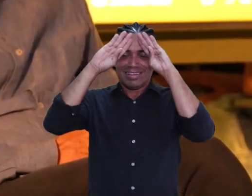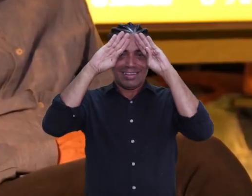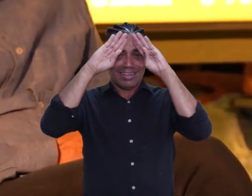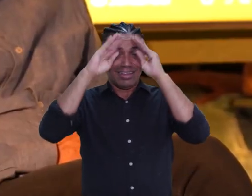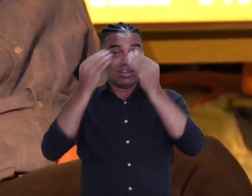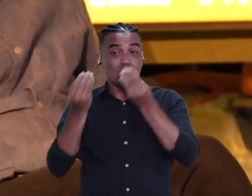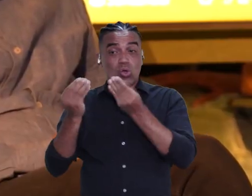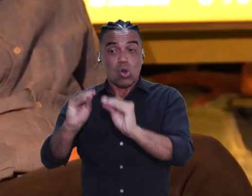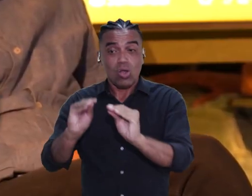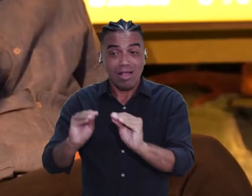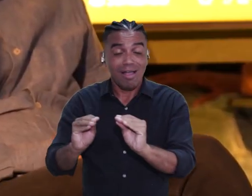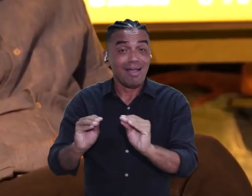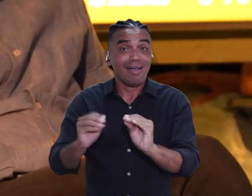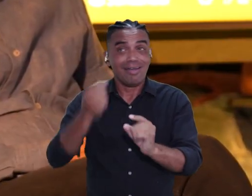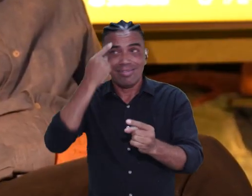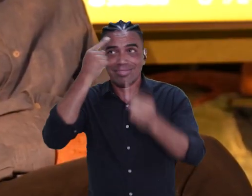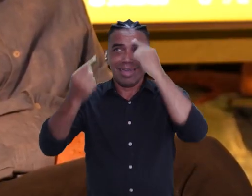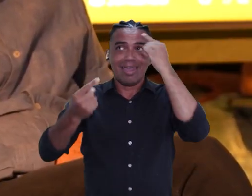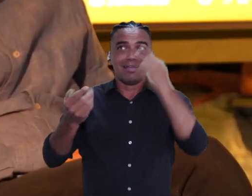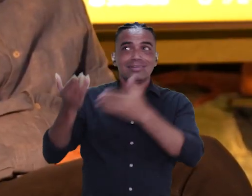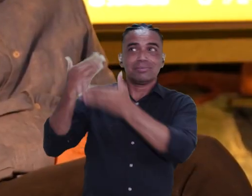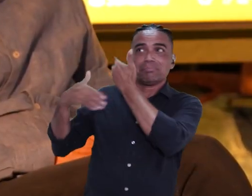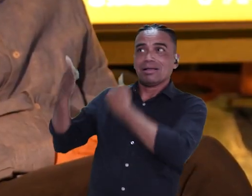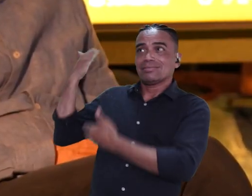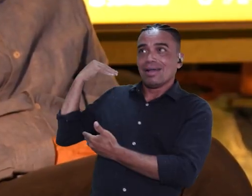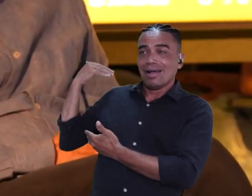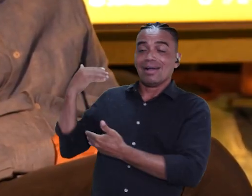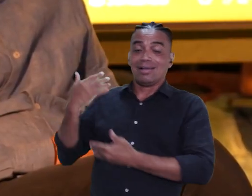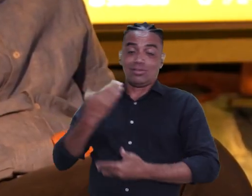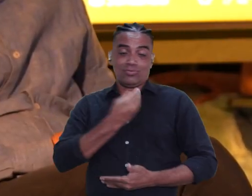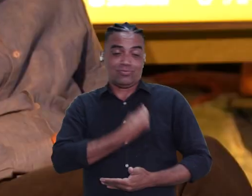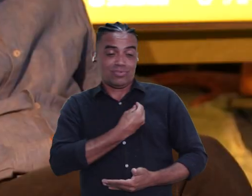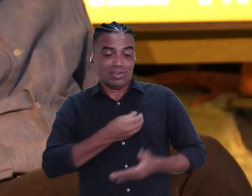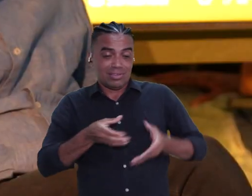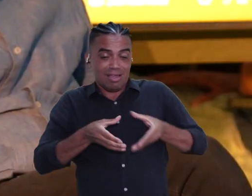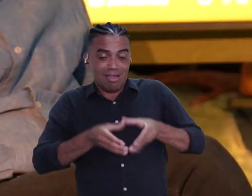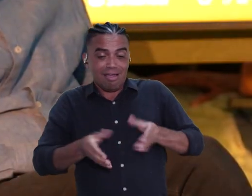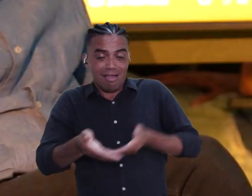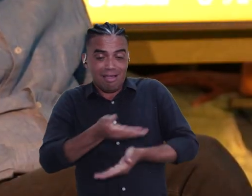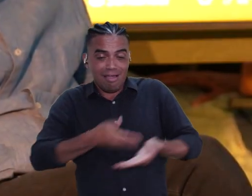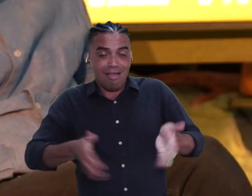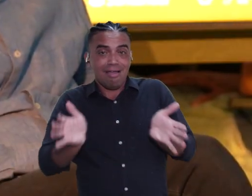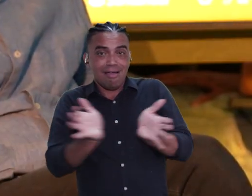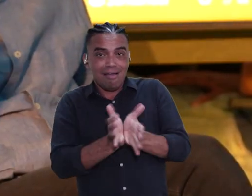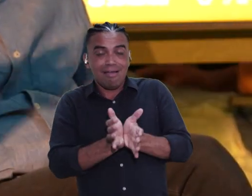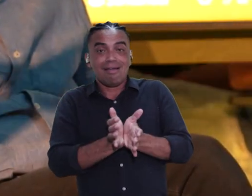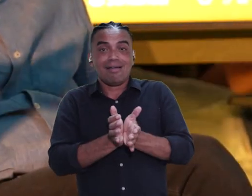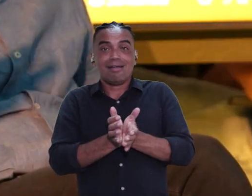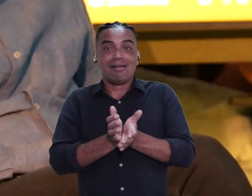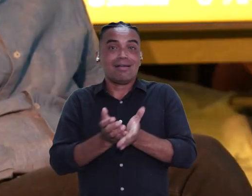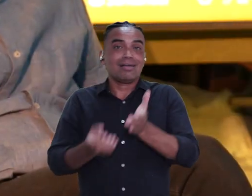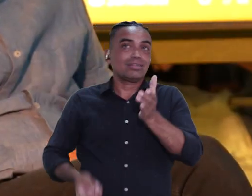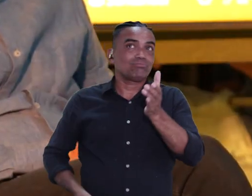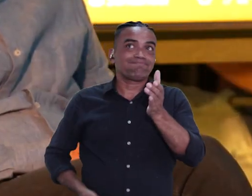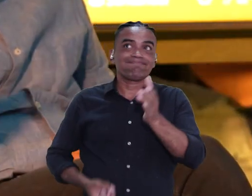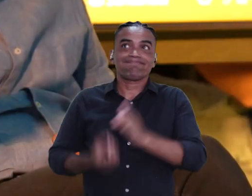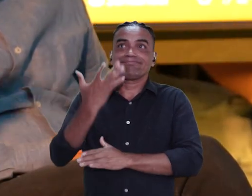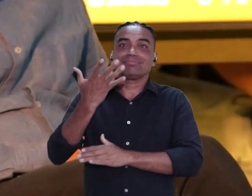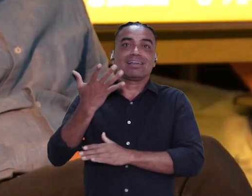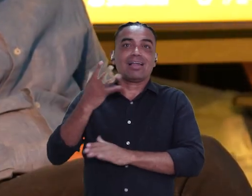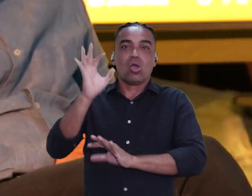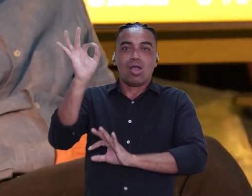trazendo ideias, né, do passado, da vida comunitária, da origem